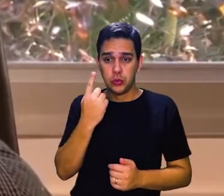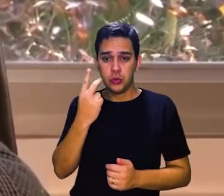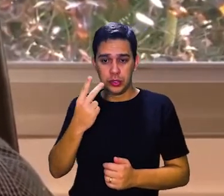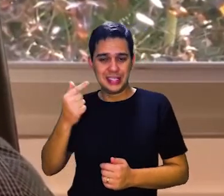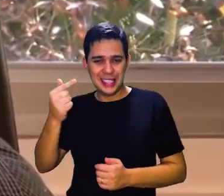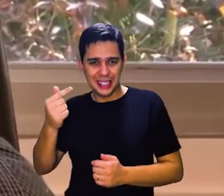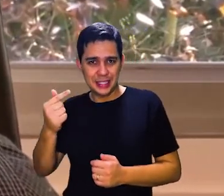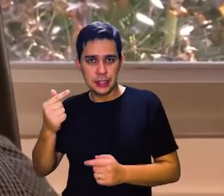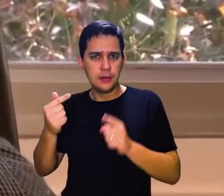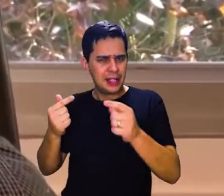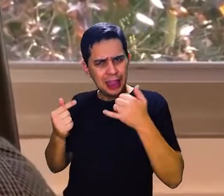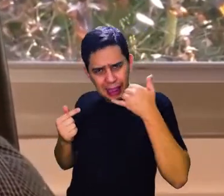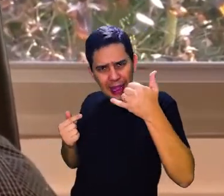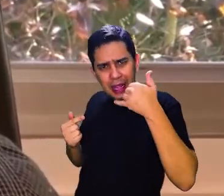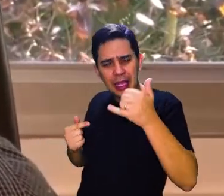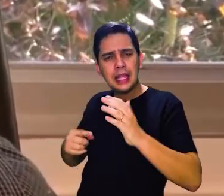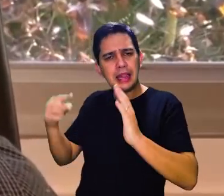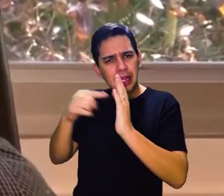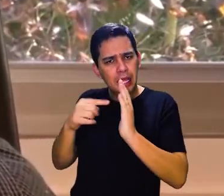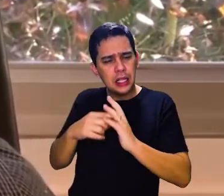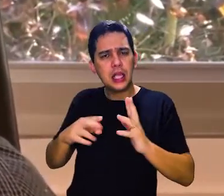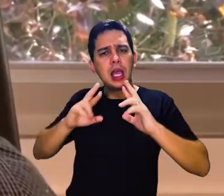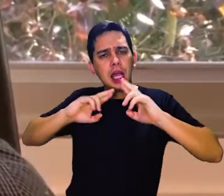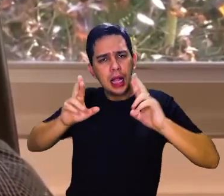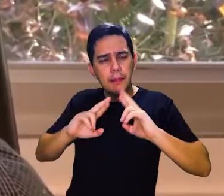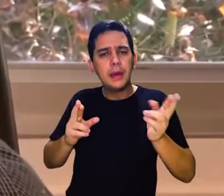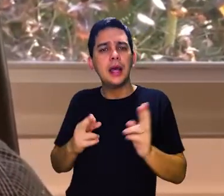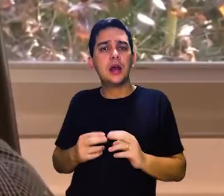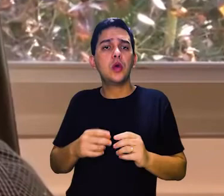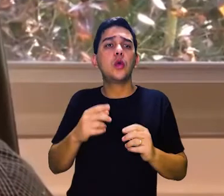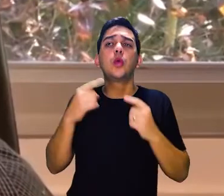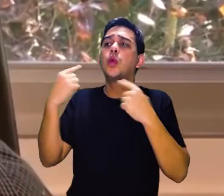favor, faça a sua reclamação. Ela é